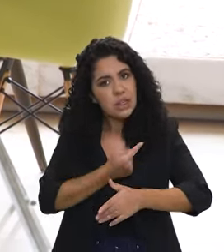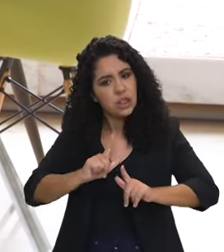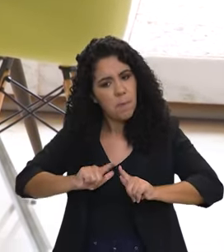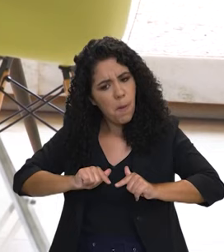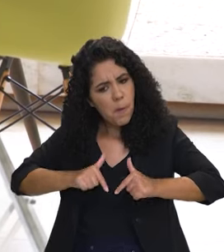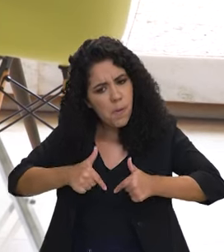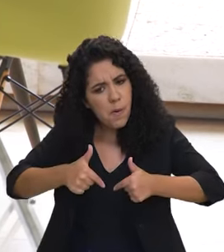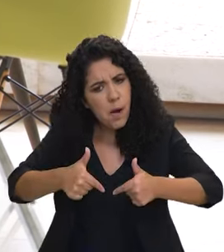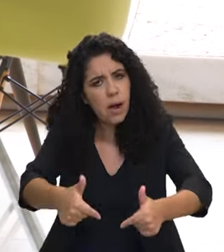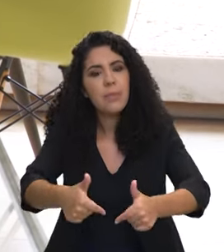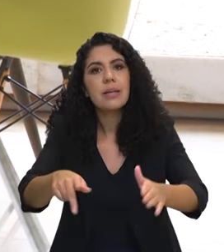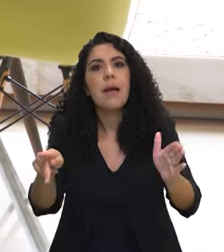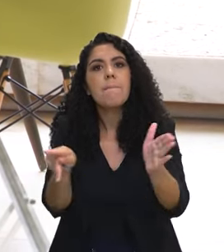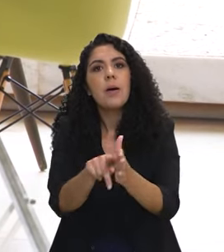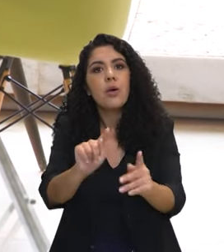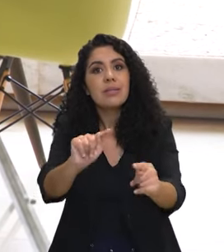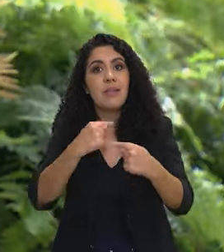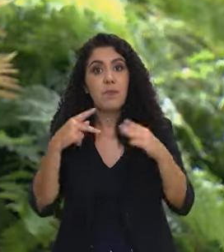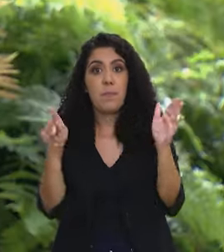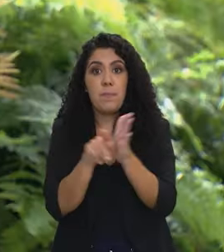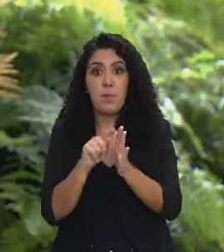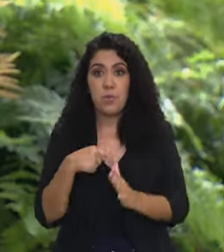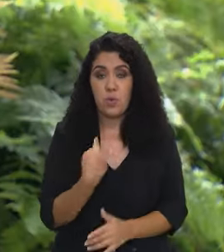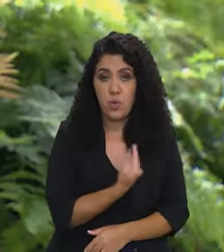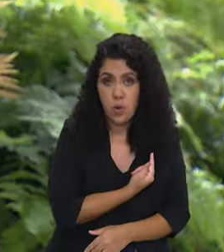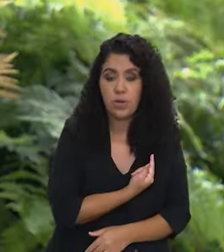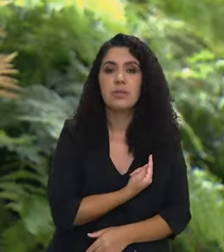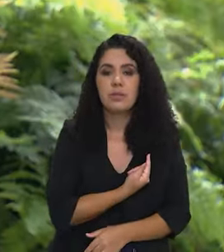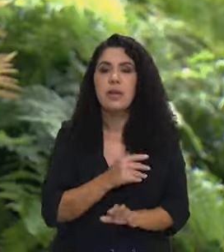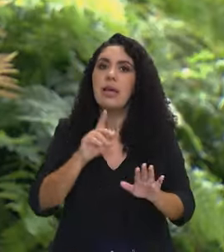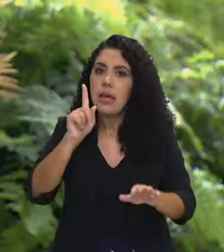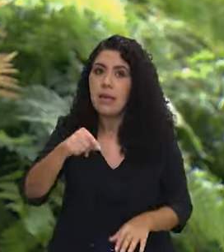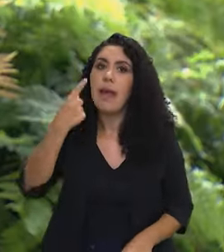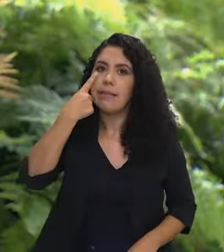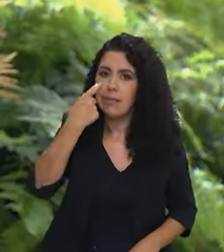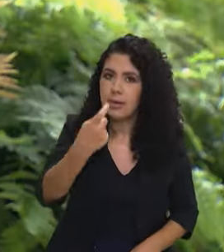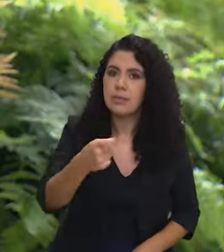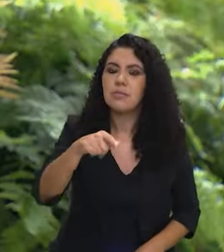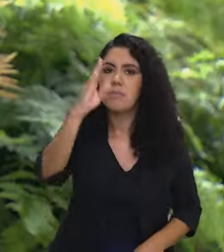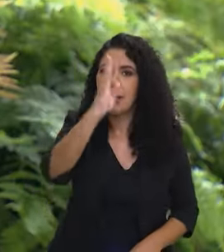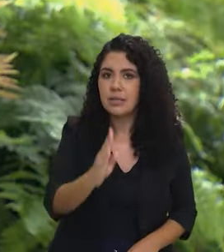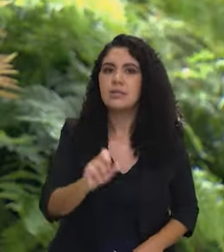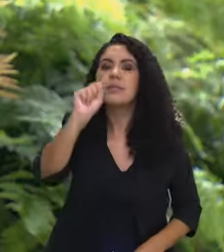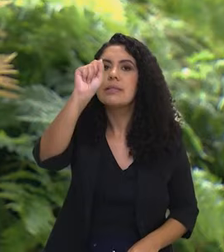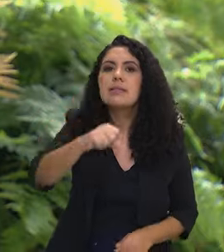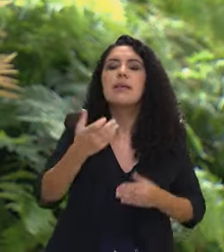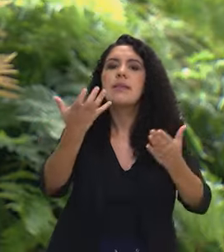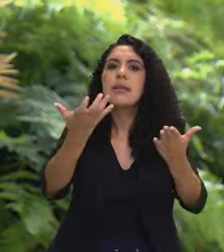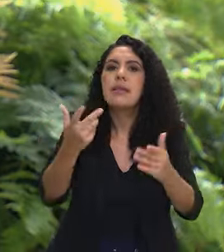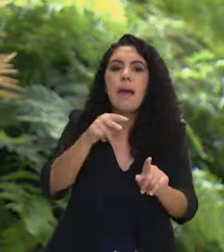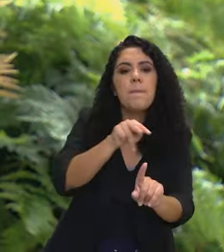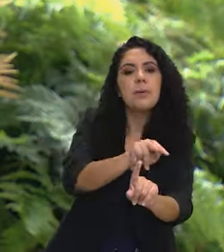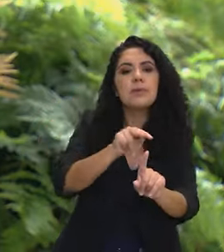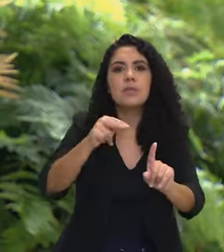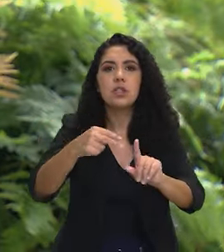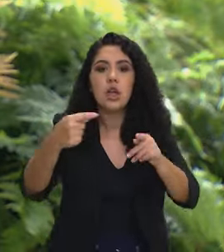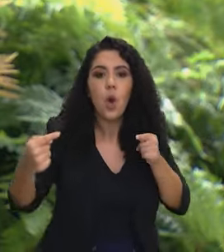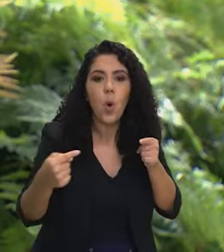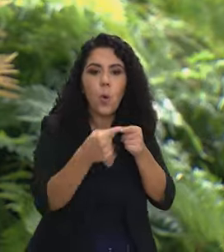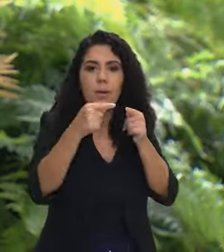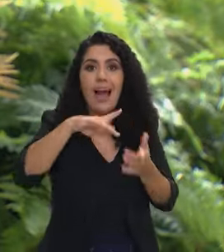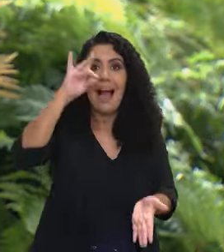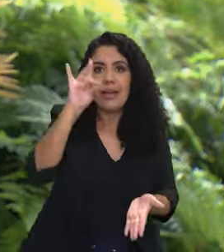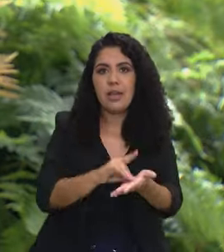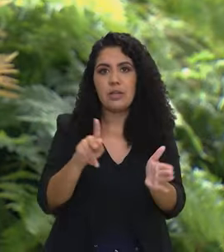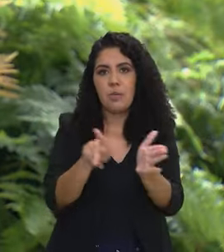tenha mais a ver com os desafios que são nossos. E aí é do interesse do Brasil sempre buscar perspectivas que correspondam mais à nossa